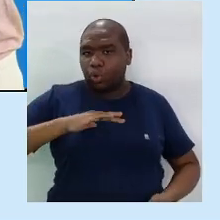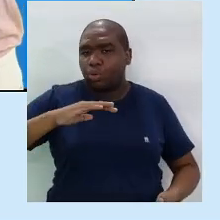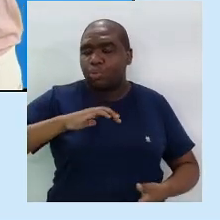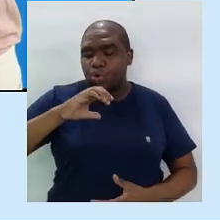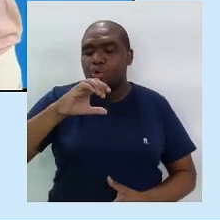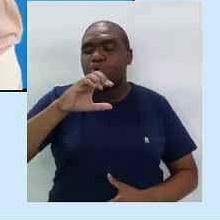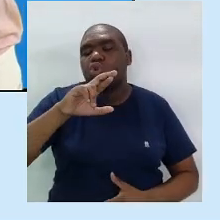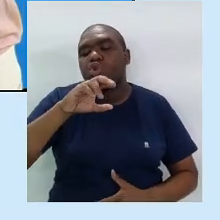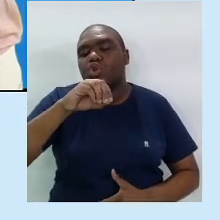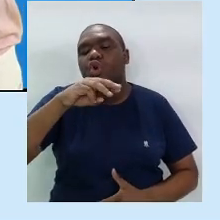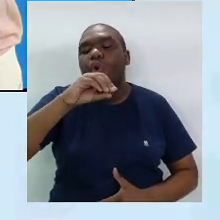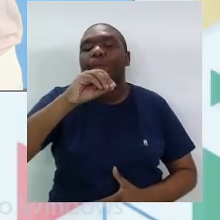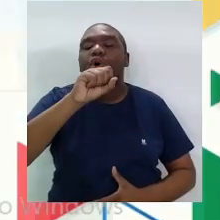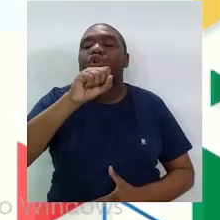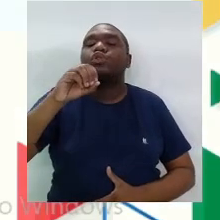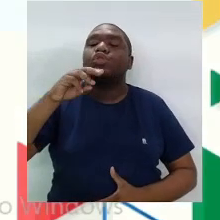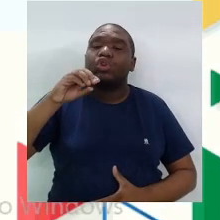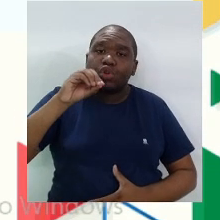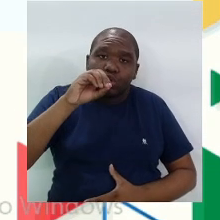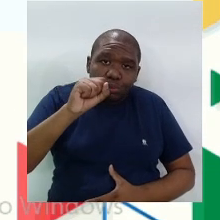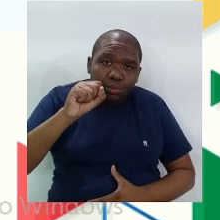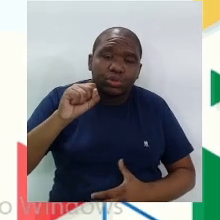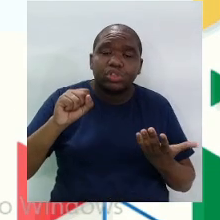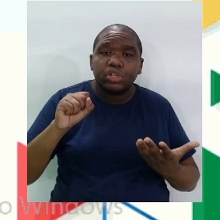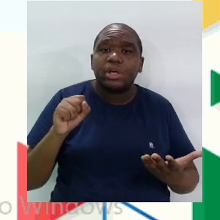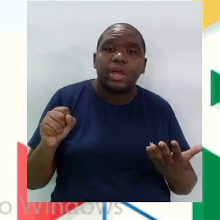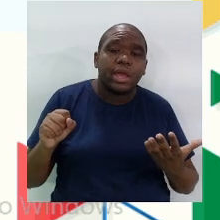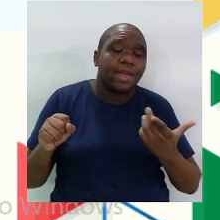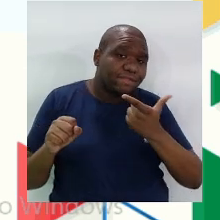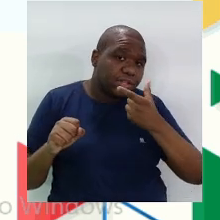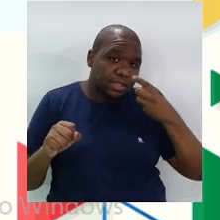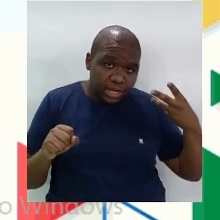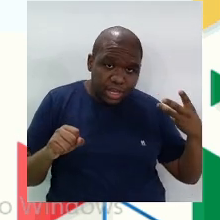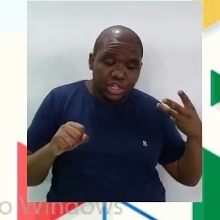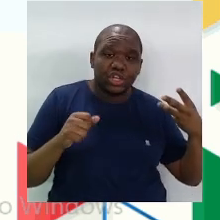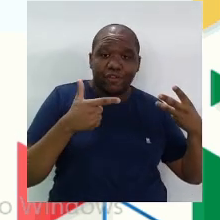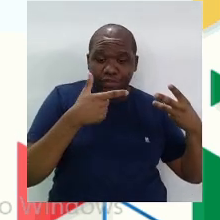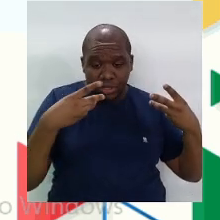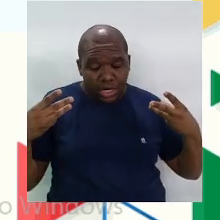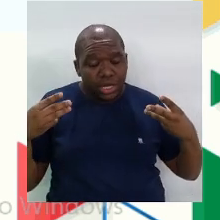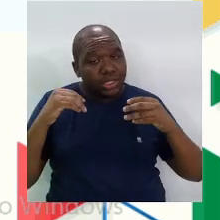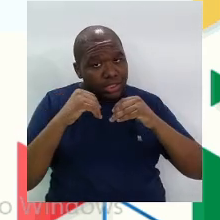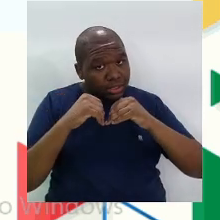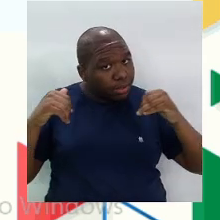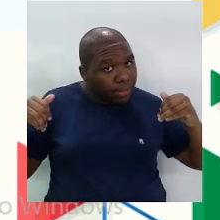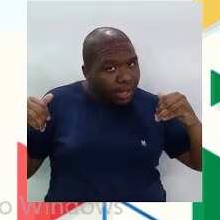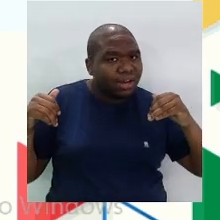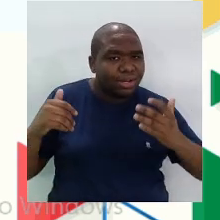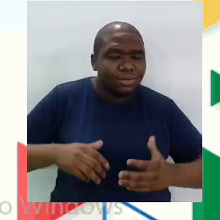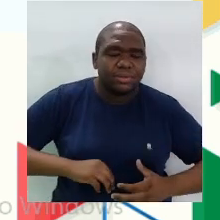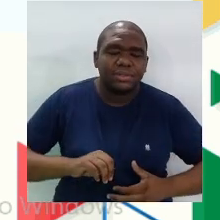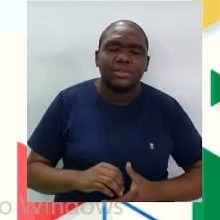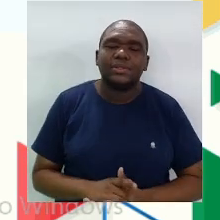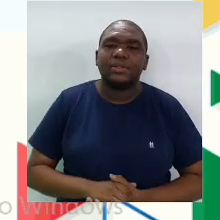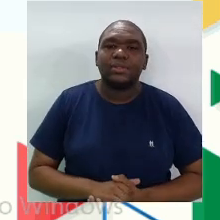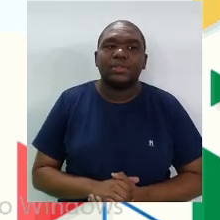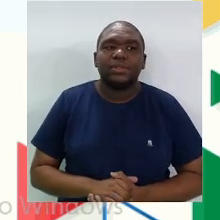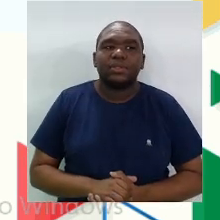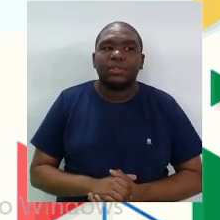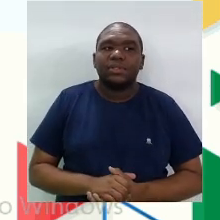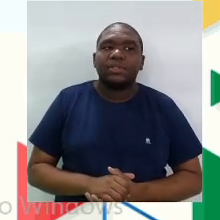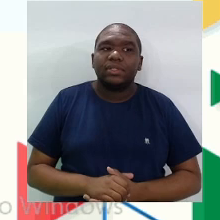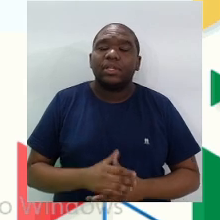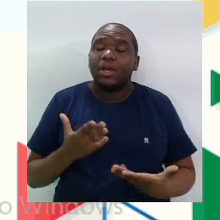ao meio, fica 23 cromossomos de um lado, 23 cromossomos do outro lado, e